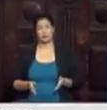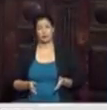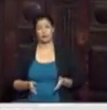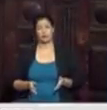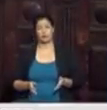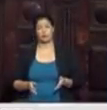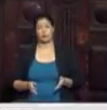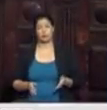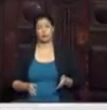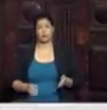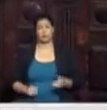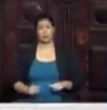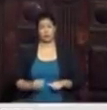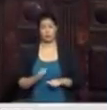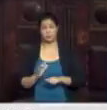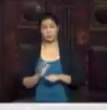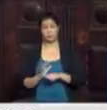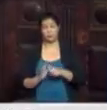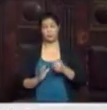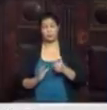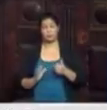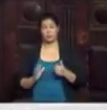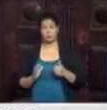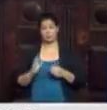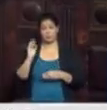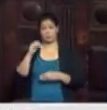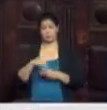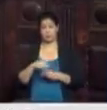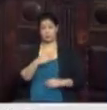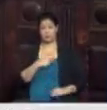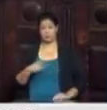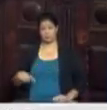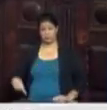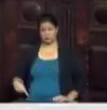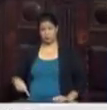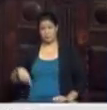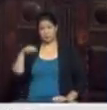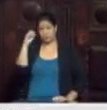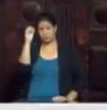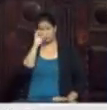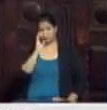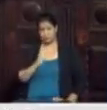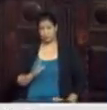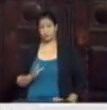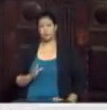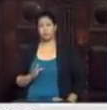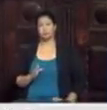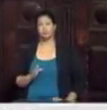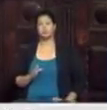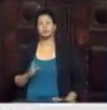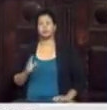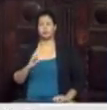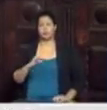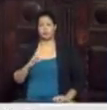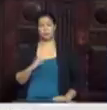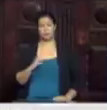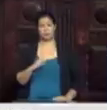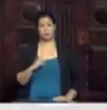na primeira eleição para presidente da República, e aí, uma intervenção clara do Sistema